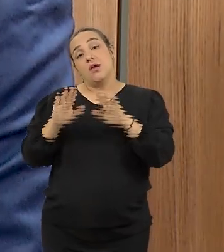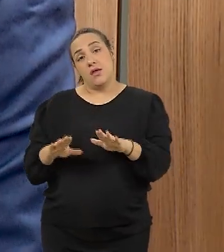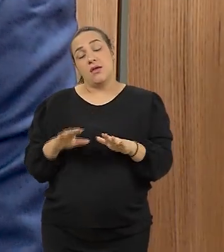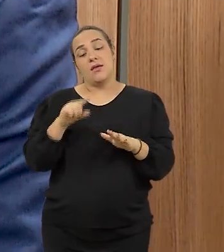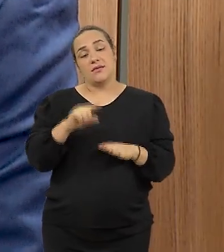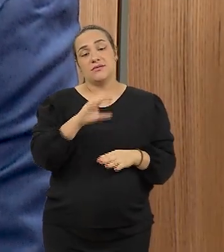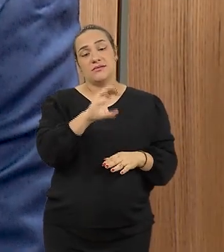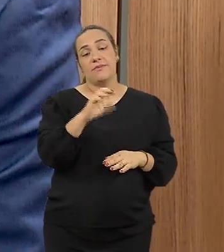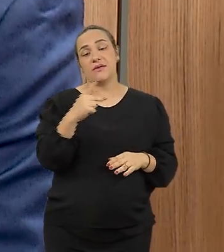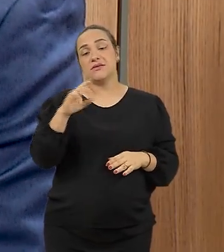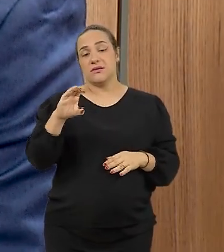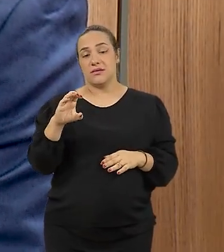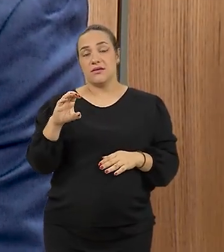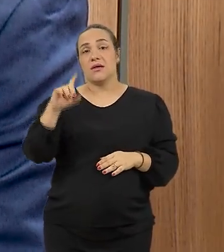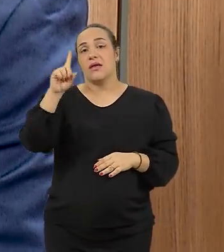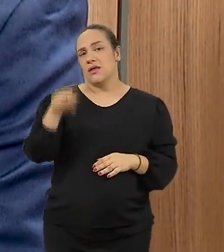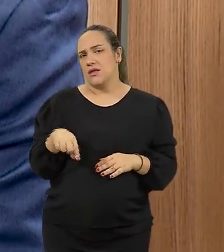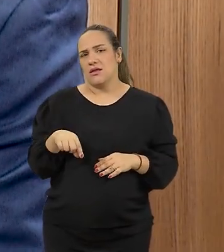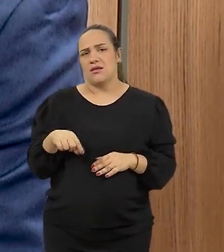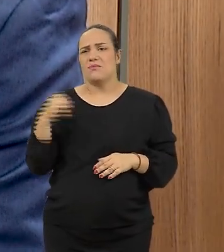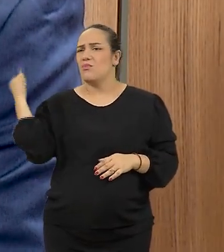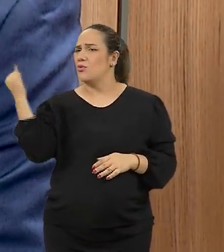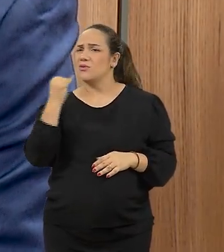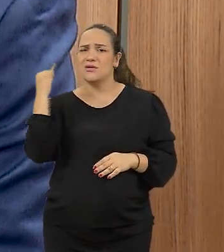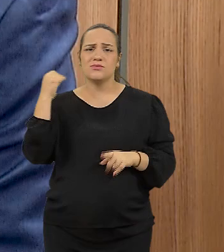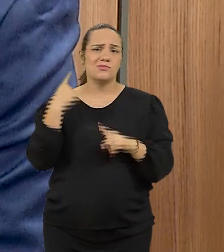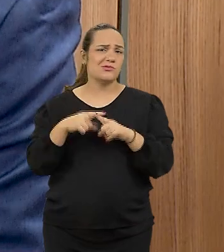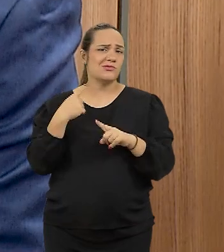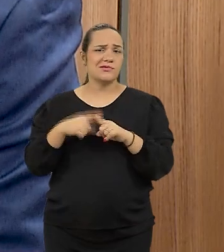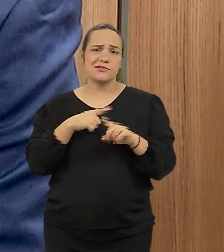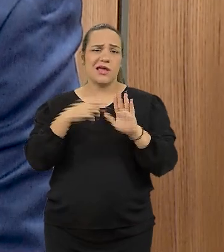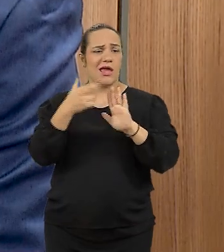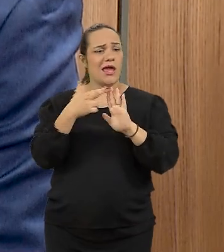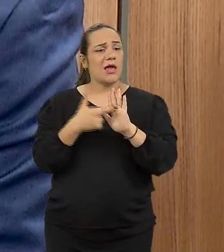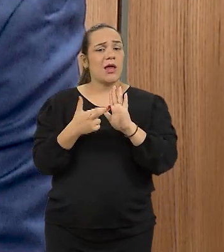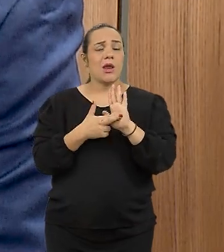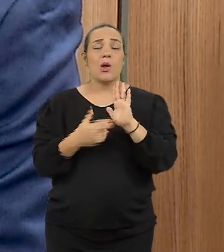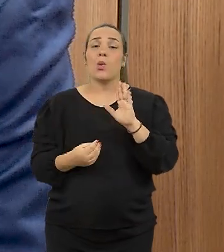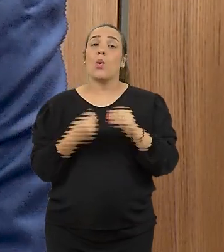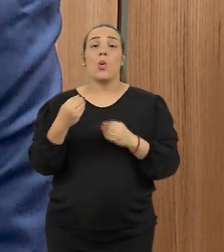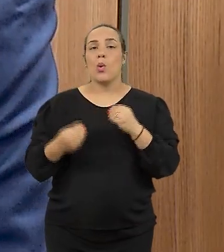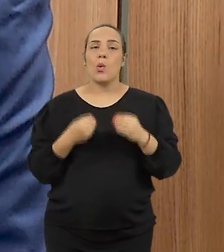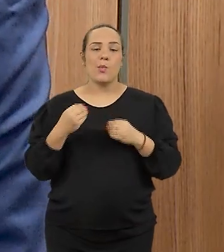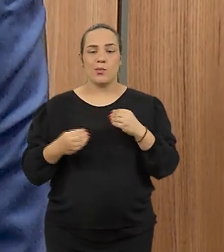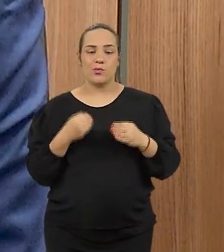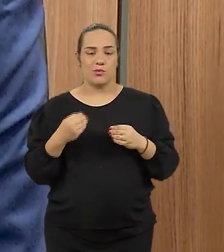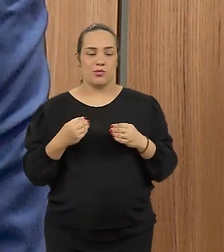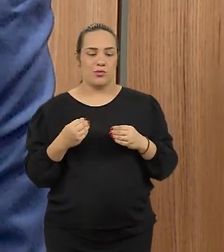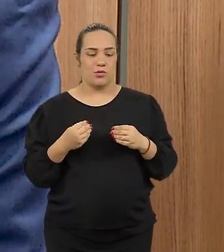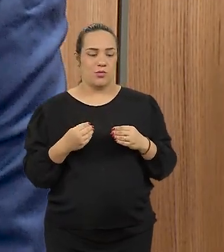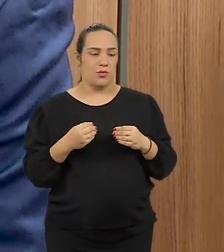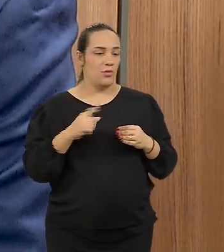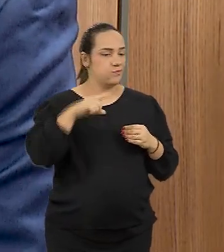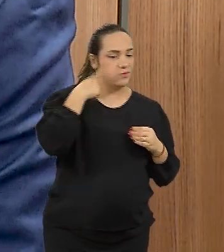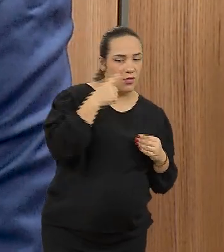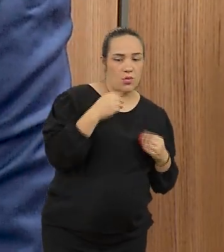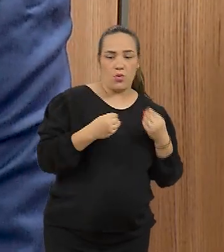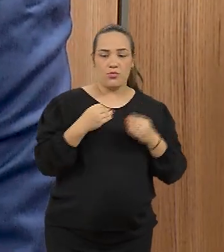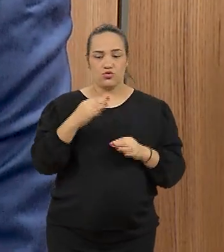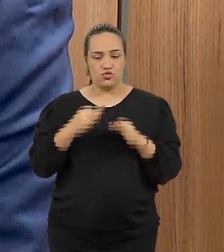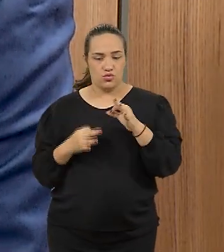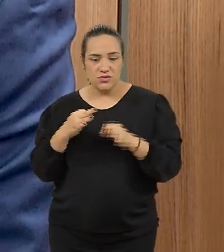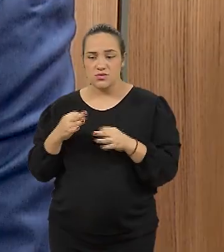Código de Processo Civil, como eu disse, ele é importante porque ele regulamenta a atuação da função jurisdicional do